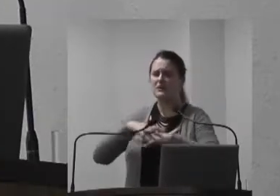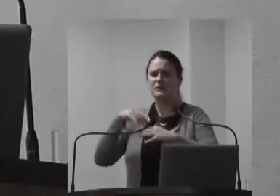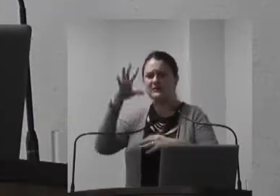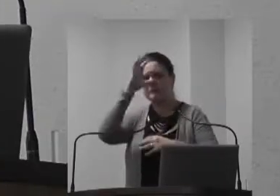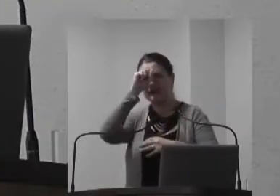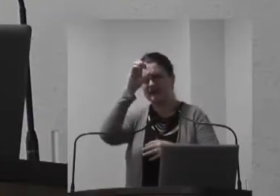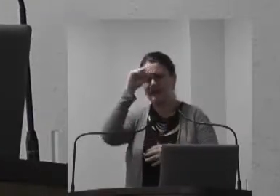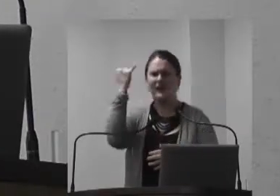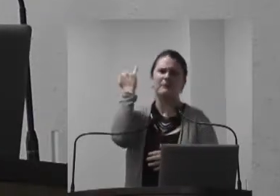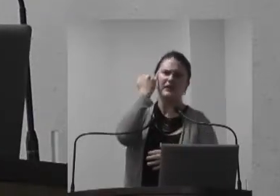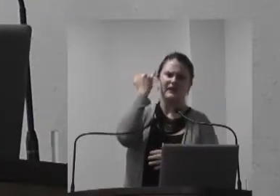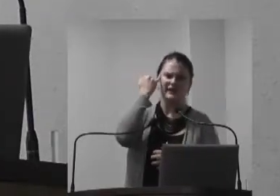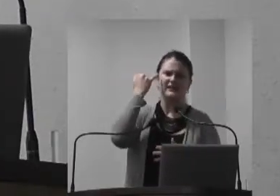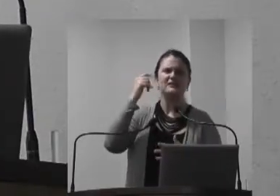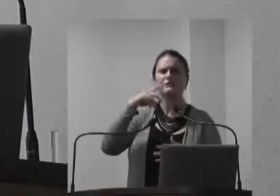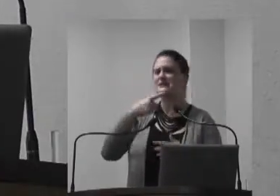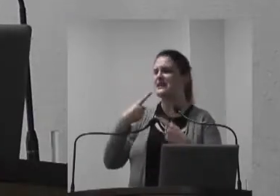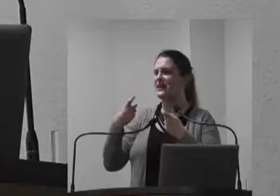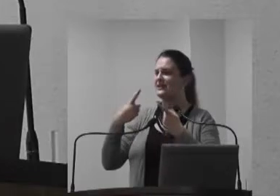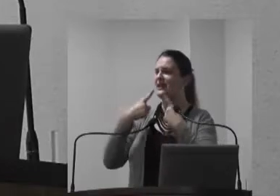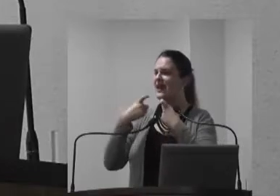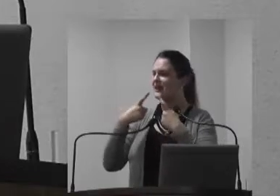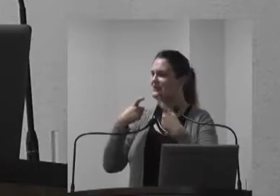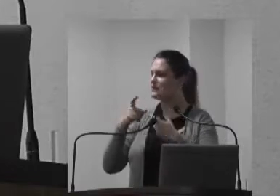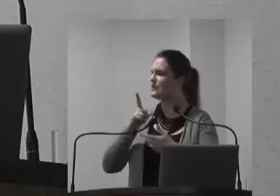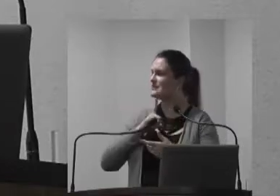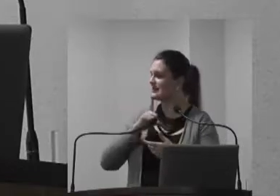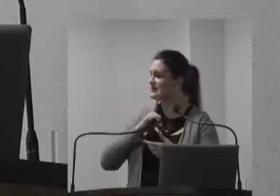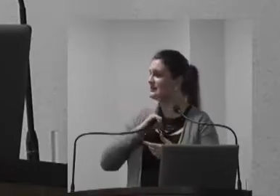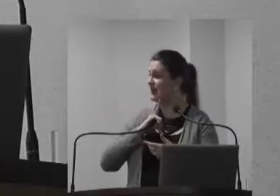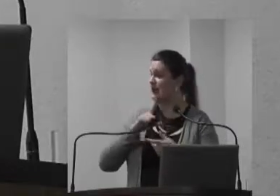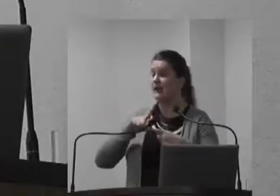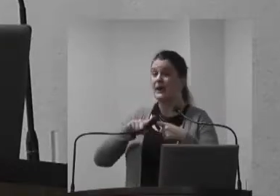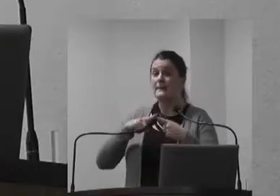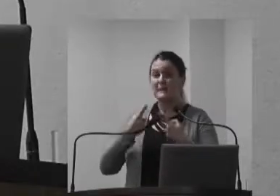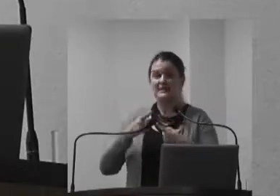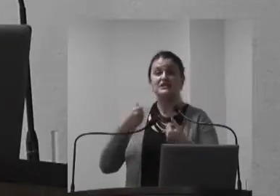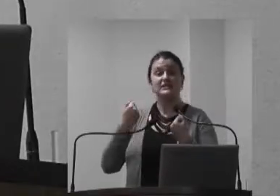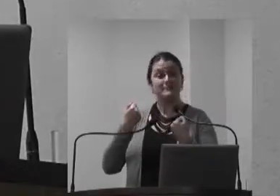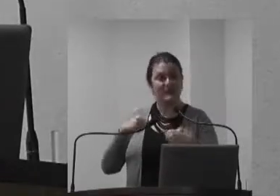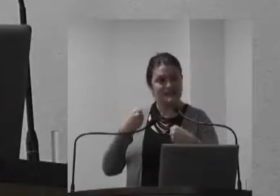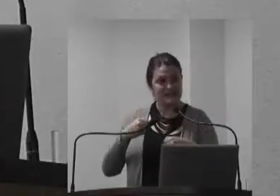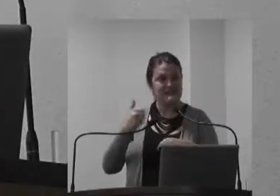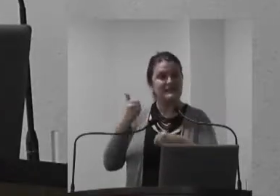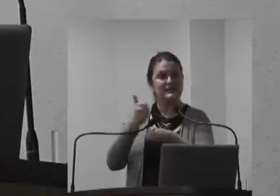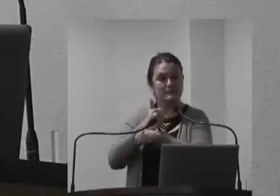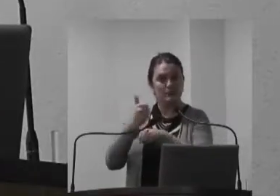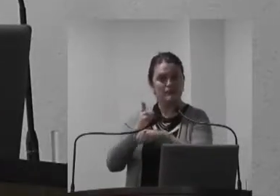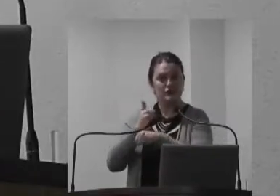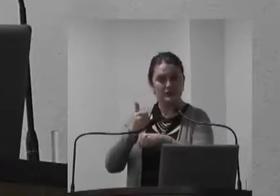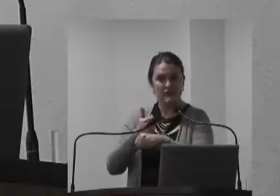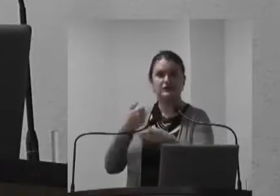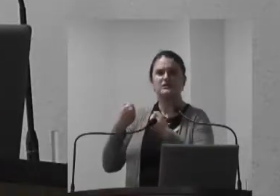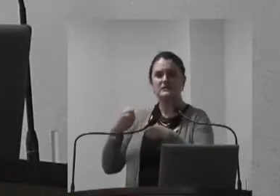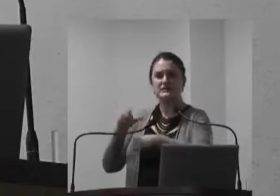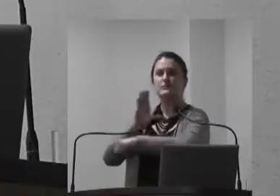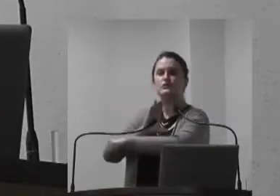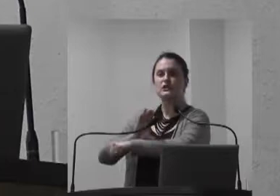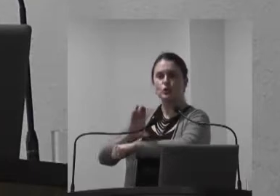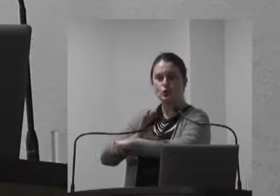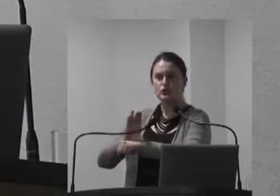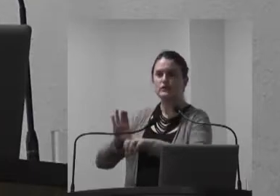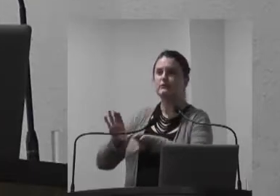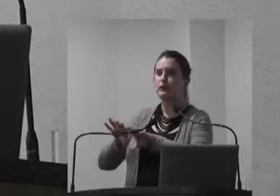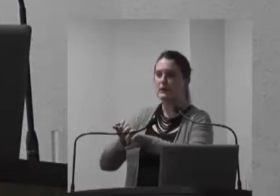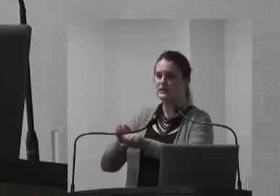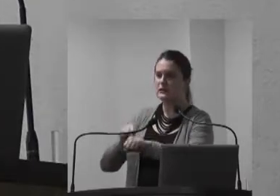dói as mãos aprender, preguiça e uma série de reclamações que se tem, mas a gente precisa de profissionais, nós